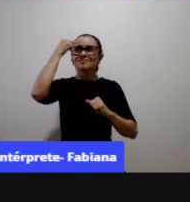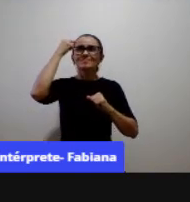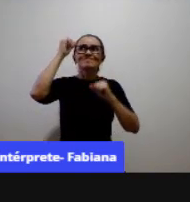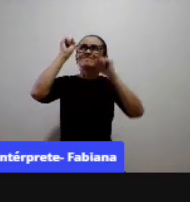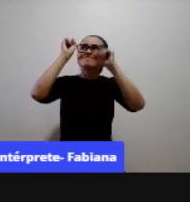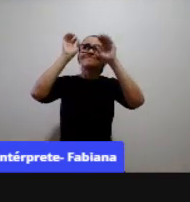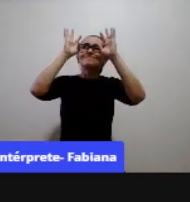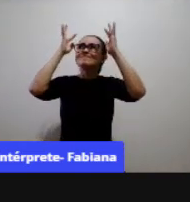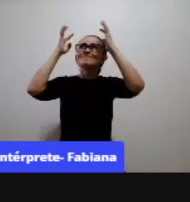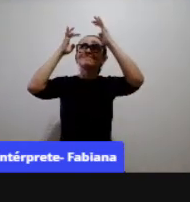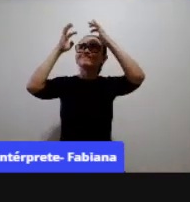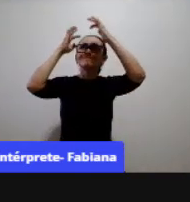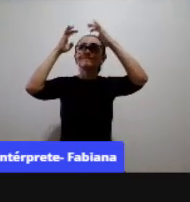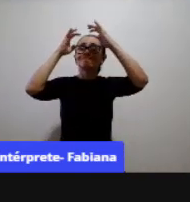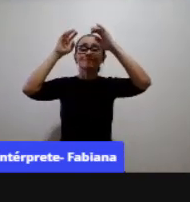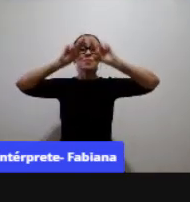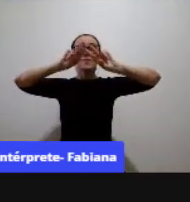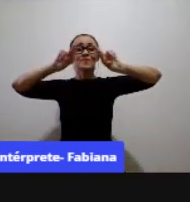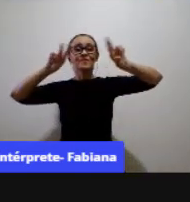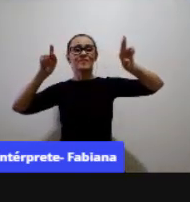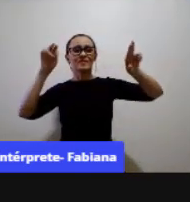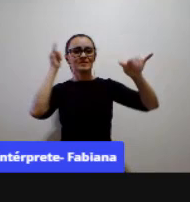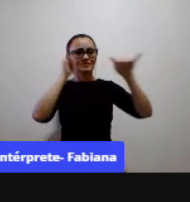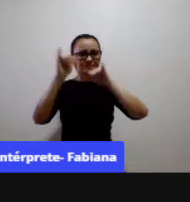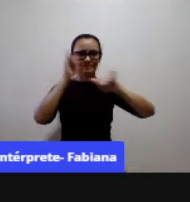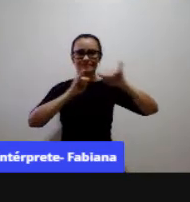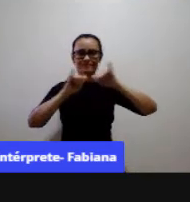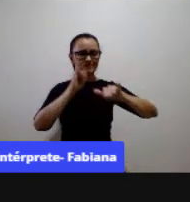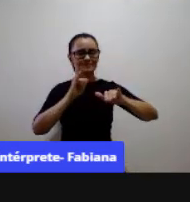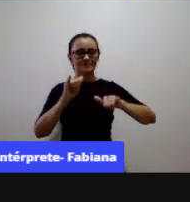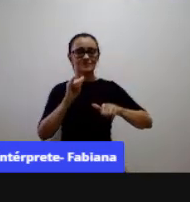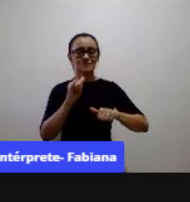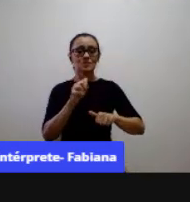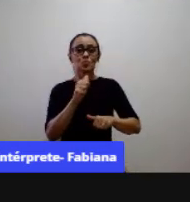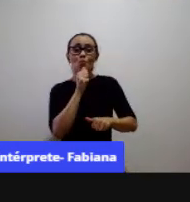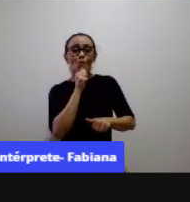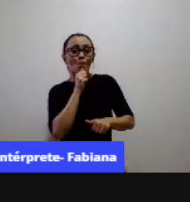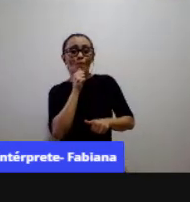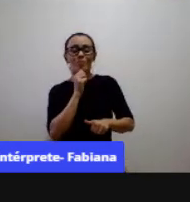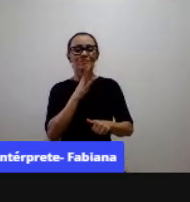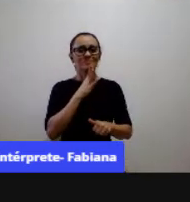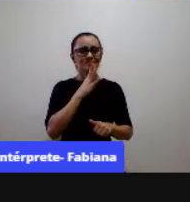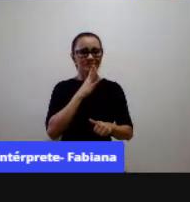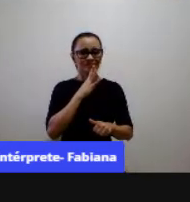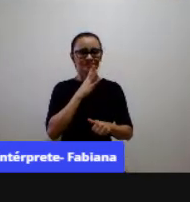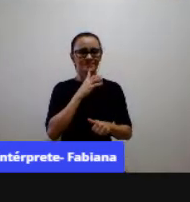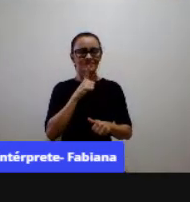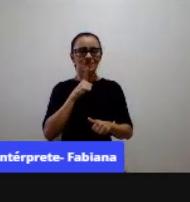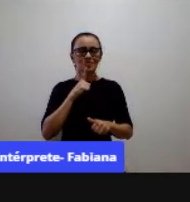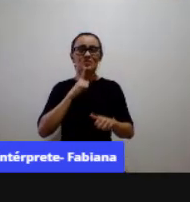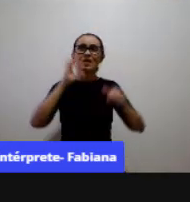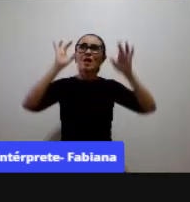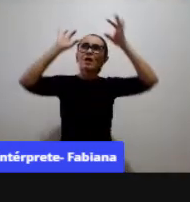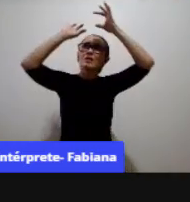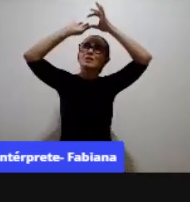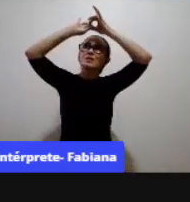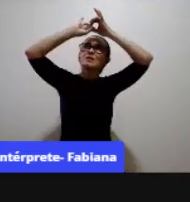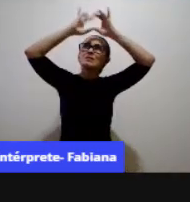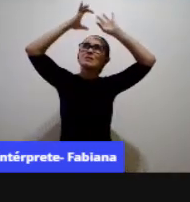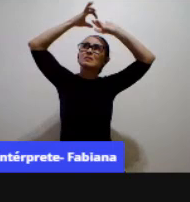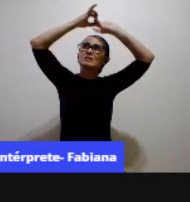esperar muitas situações novas. Nós temos aí uma produção de neurônios muito